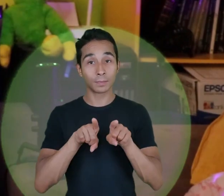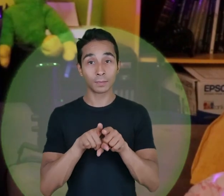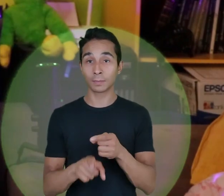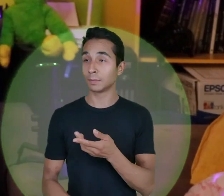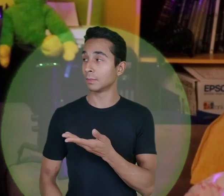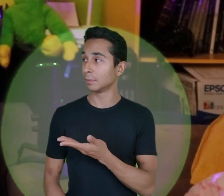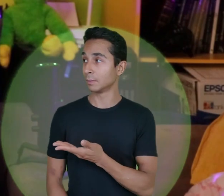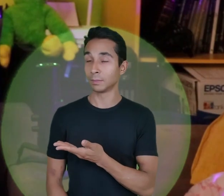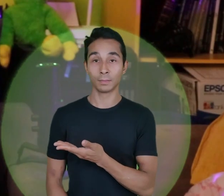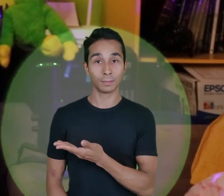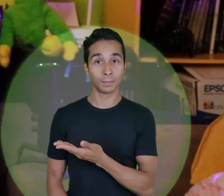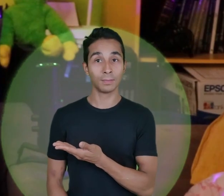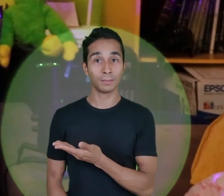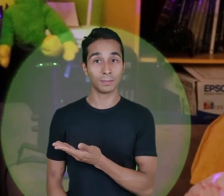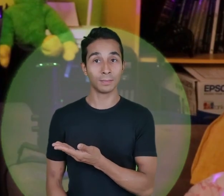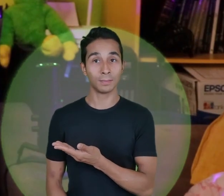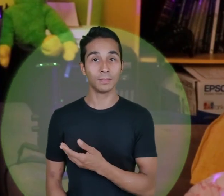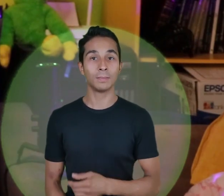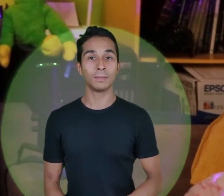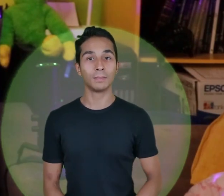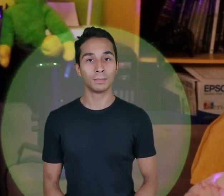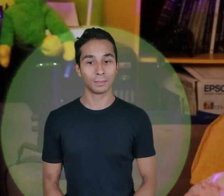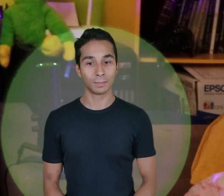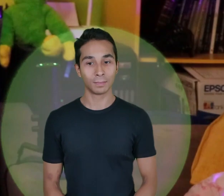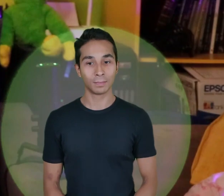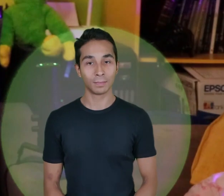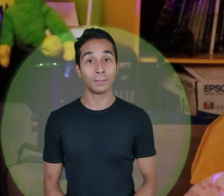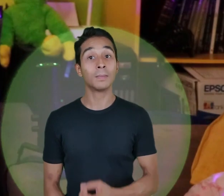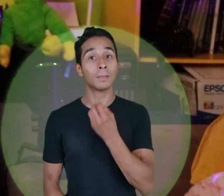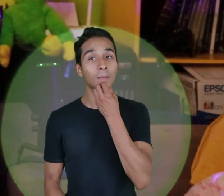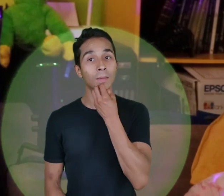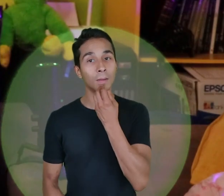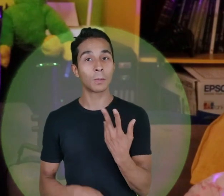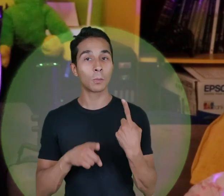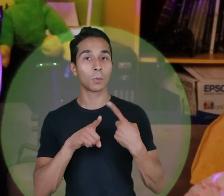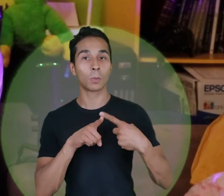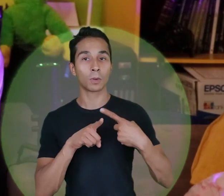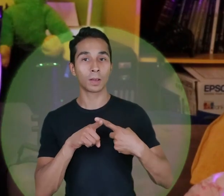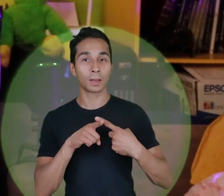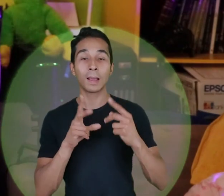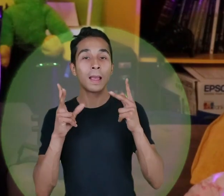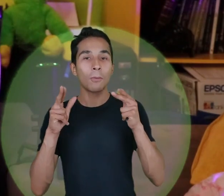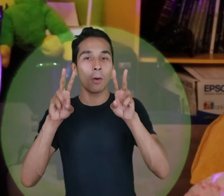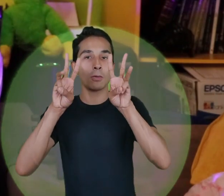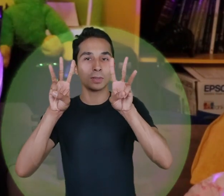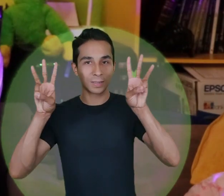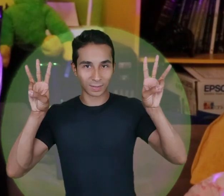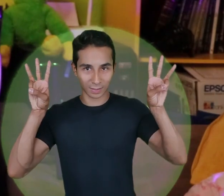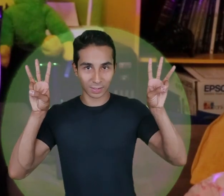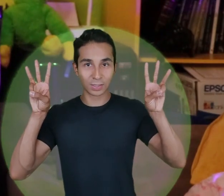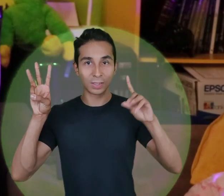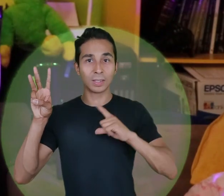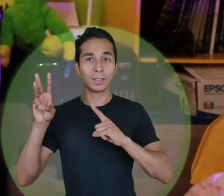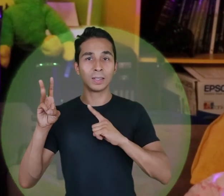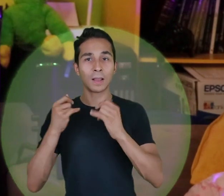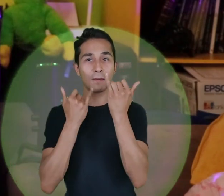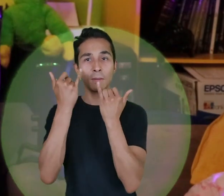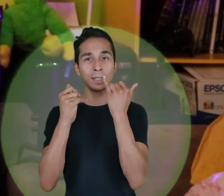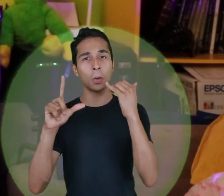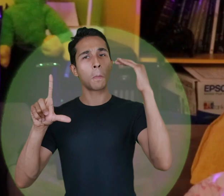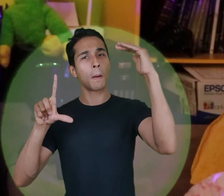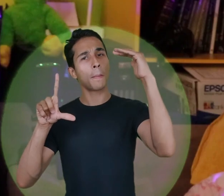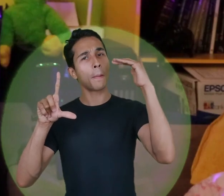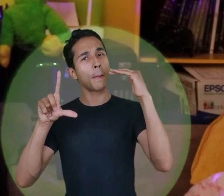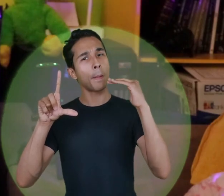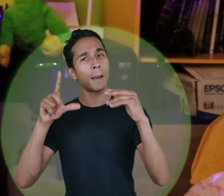o Linktree ou alguns aplicativos que têm esse mesmo mecanismo, mas que ali você é como se fosse um site onde as pessoas vão ter acesso a